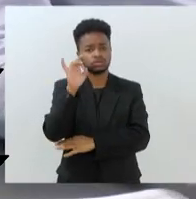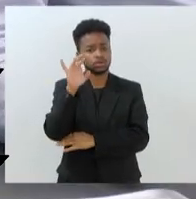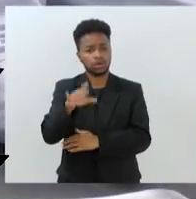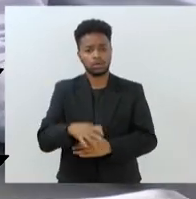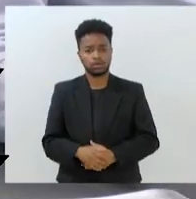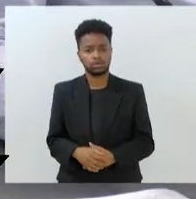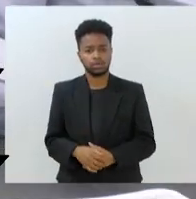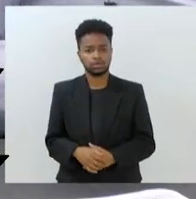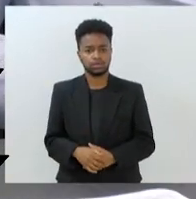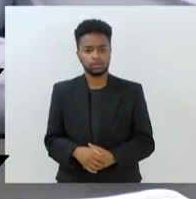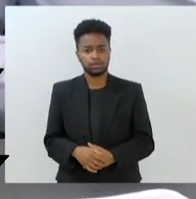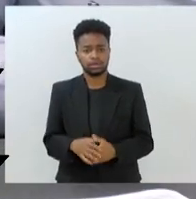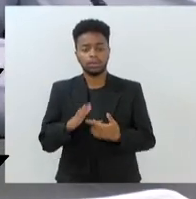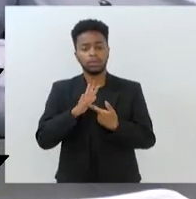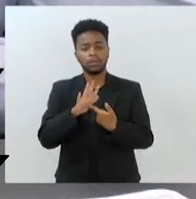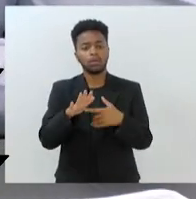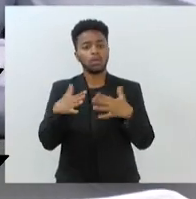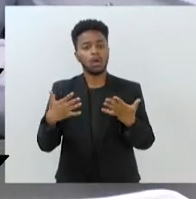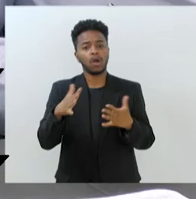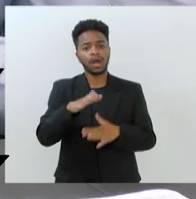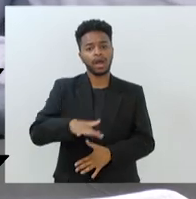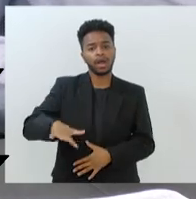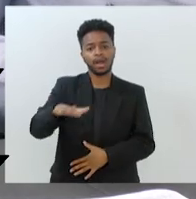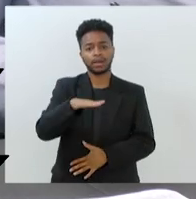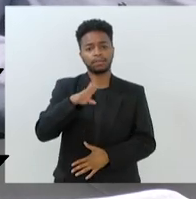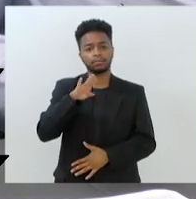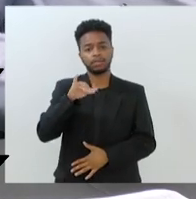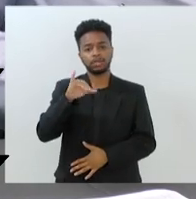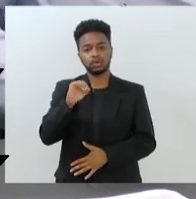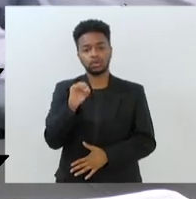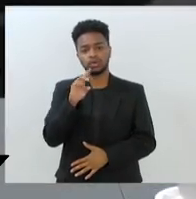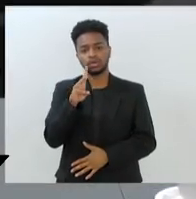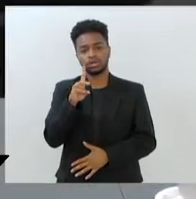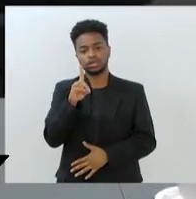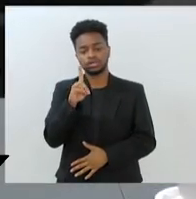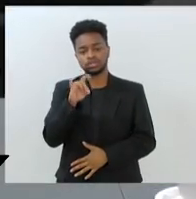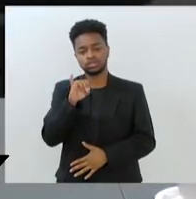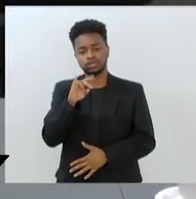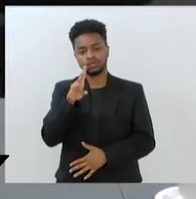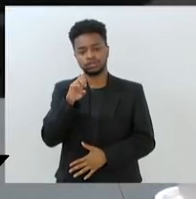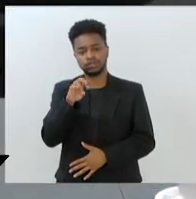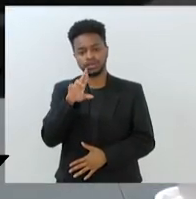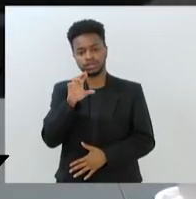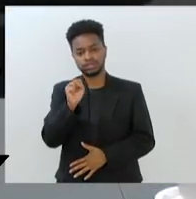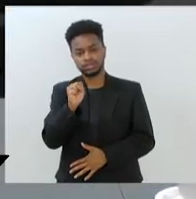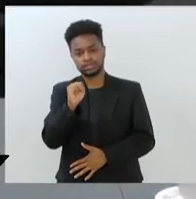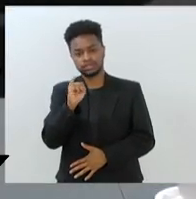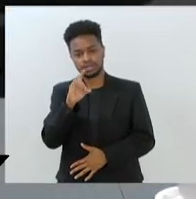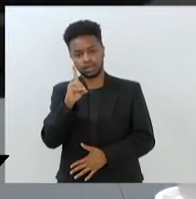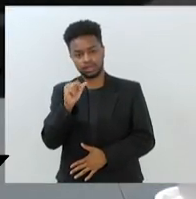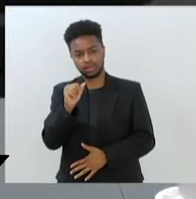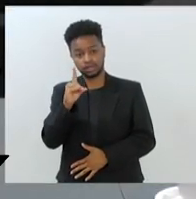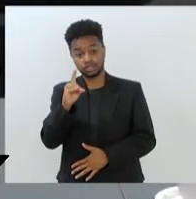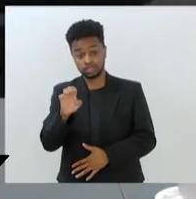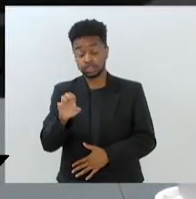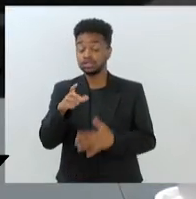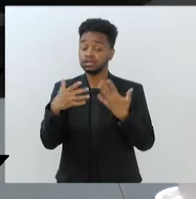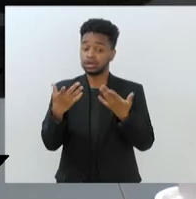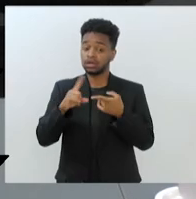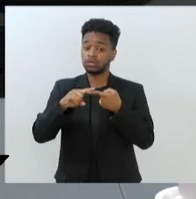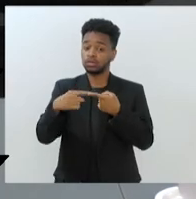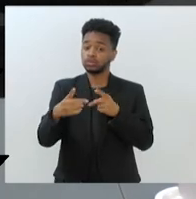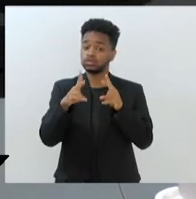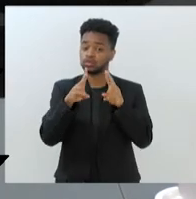de biodiversidade, que são longos e têm que ser longos mesmo. Aí, sob o ponto de vista de competência de como